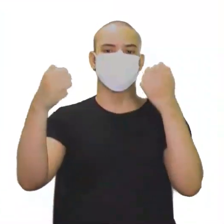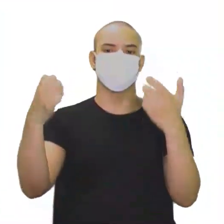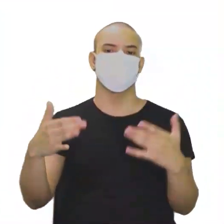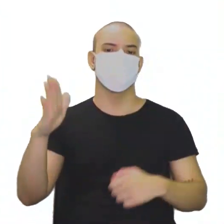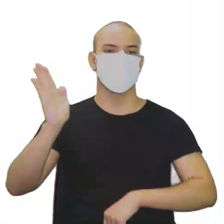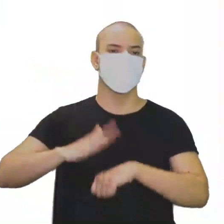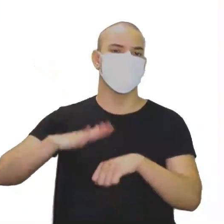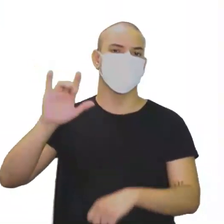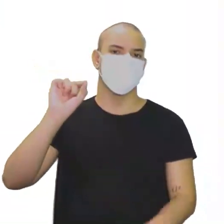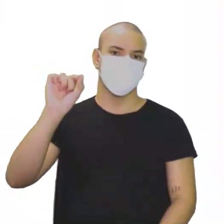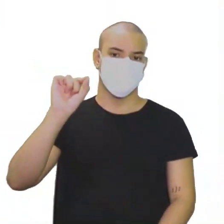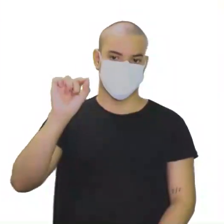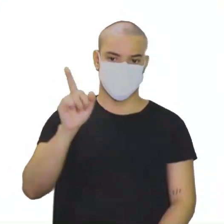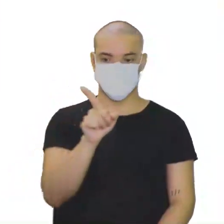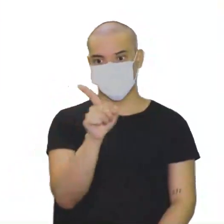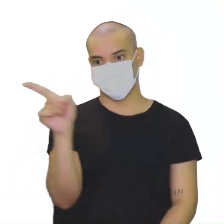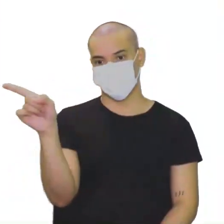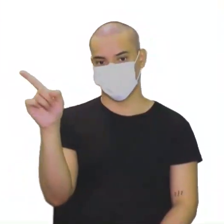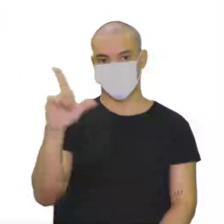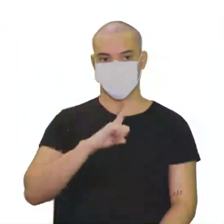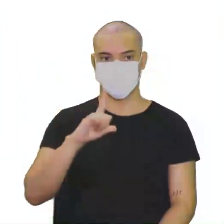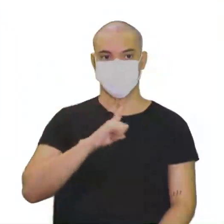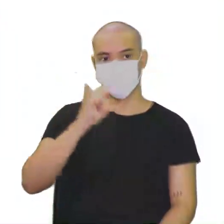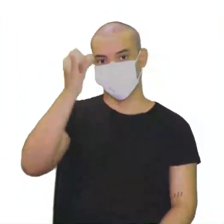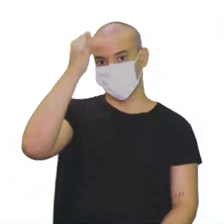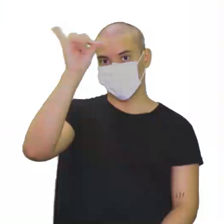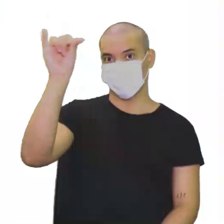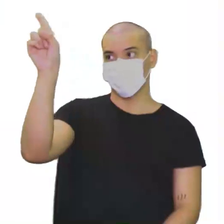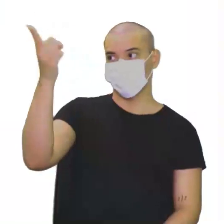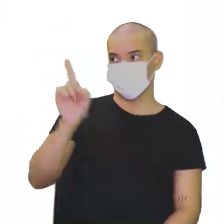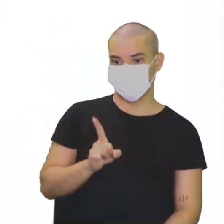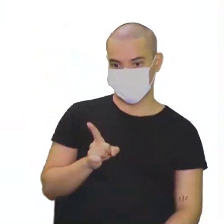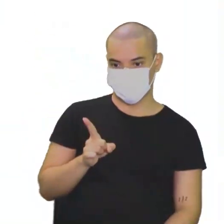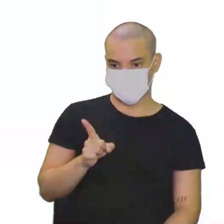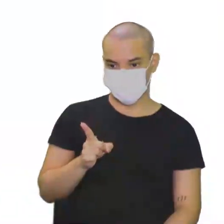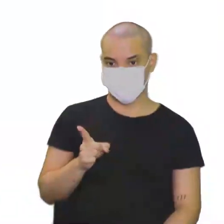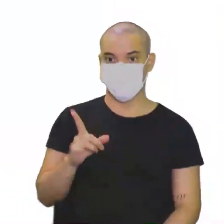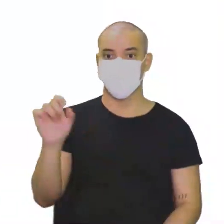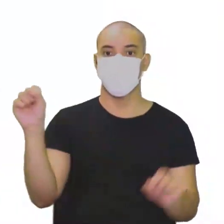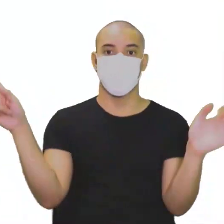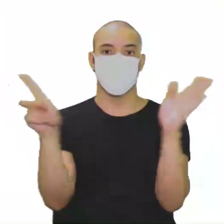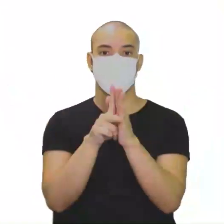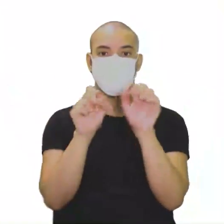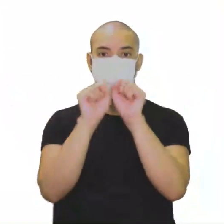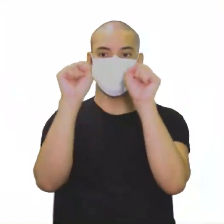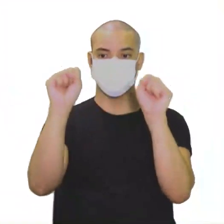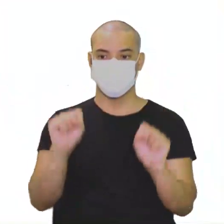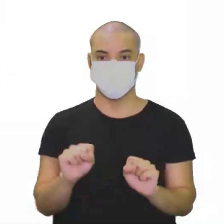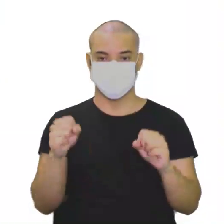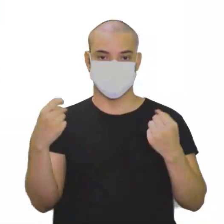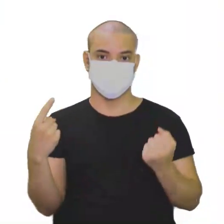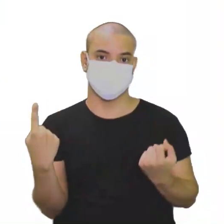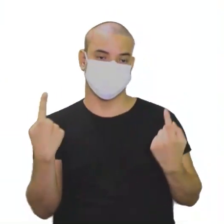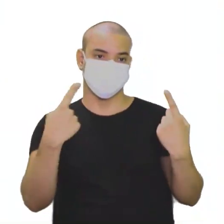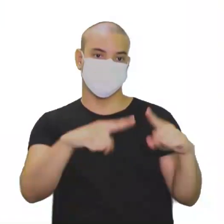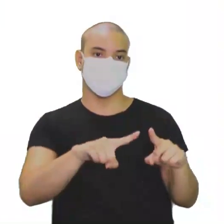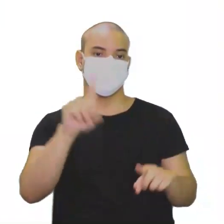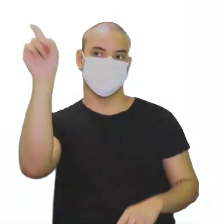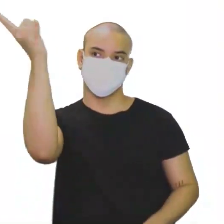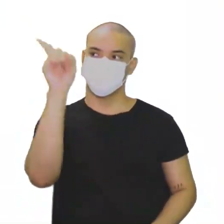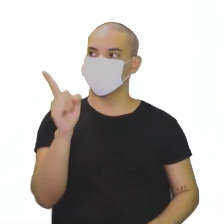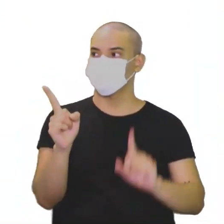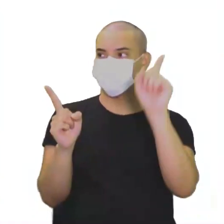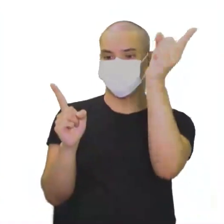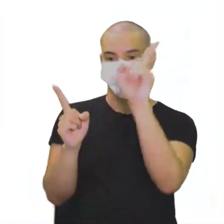Olha só, aqui nós temos os para-raios também, que são aí sistemas de proteção contra as descargas